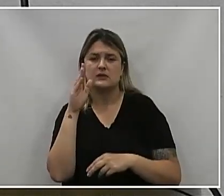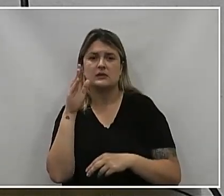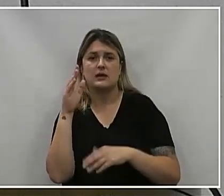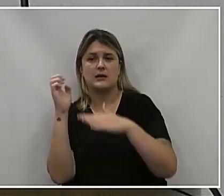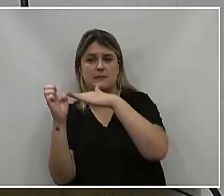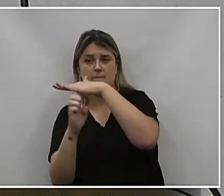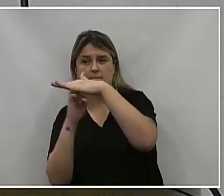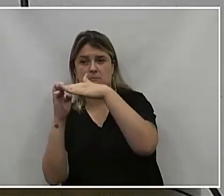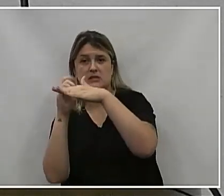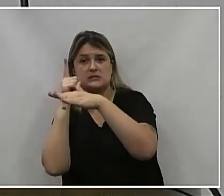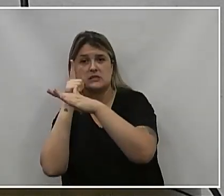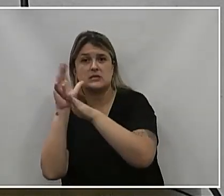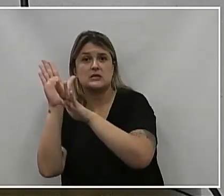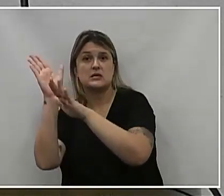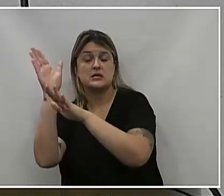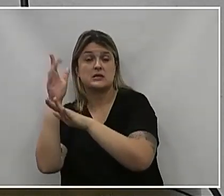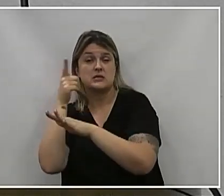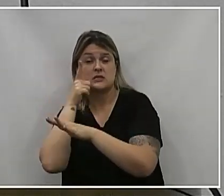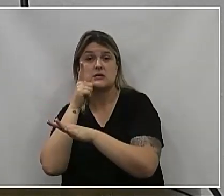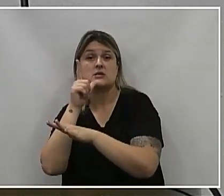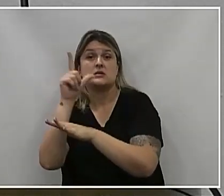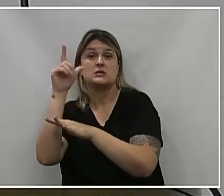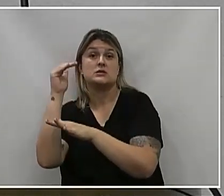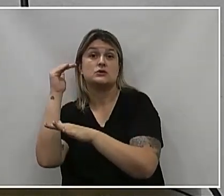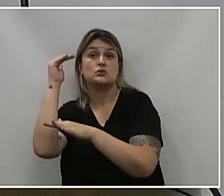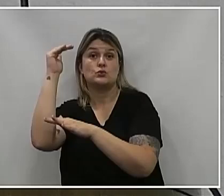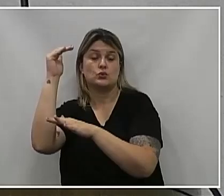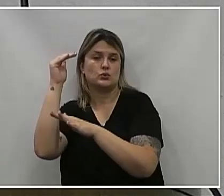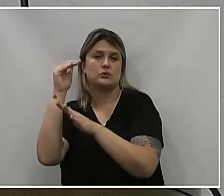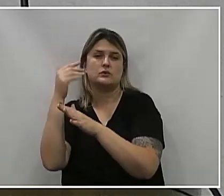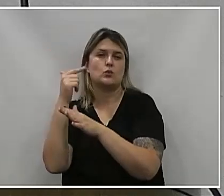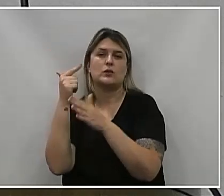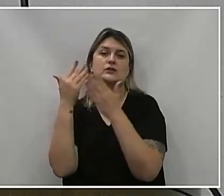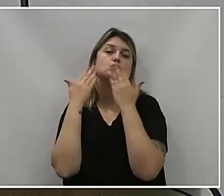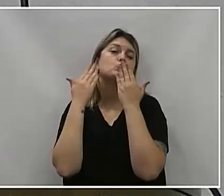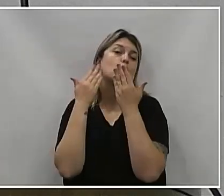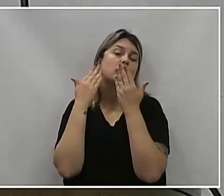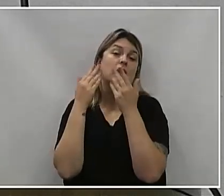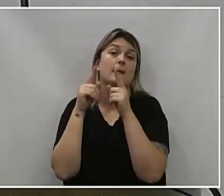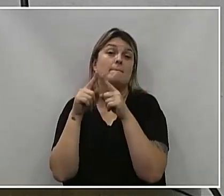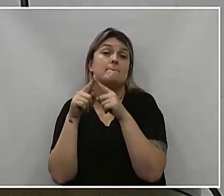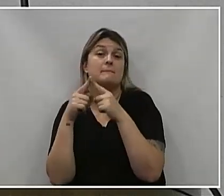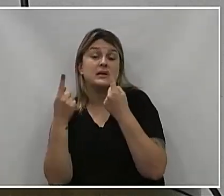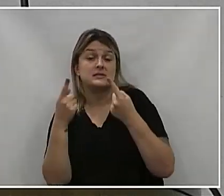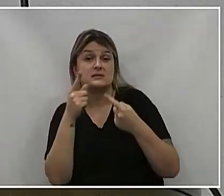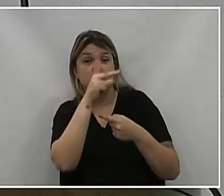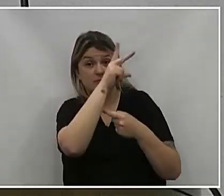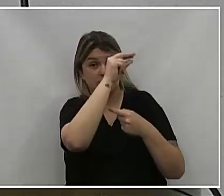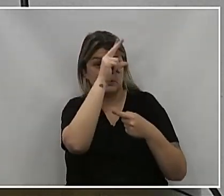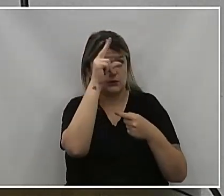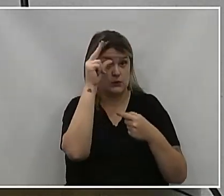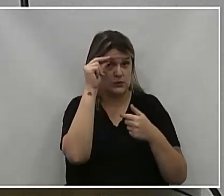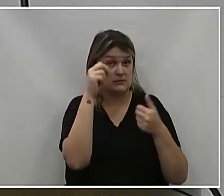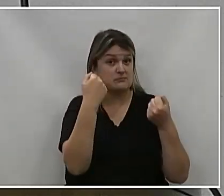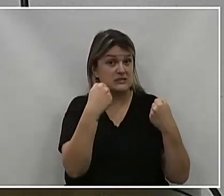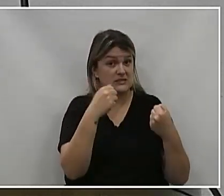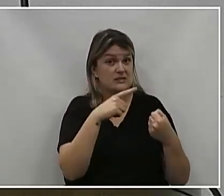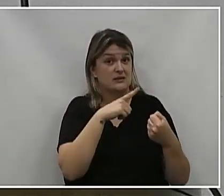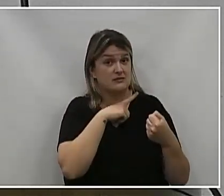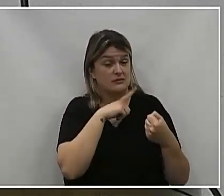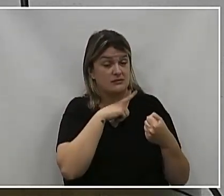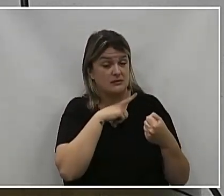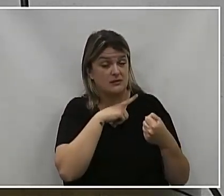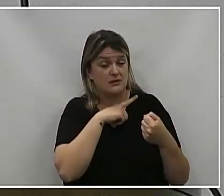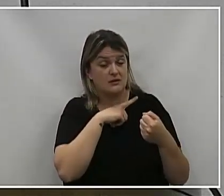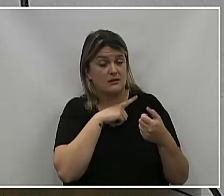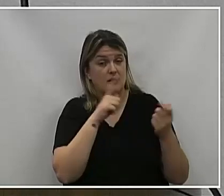empresa vencedora, não estamos aqui colocando essa condição, essa desconfiança, né? Mas que o município tenha condição de